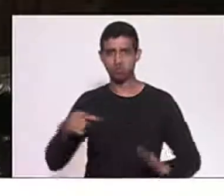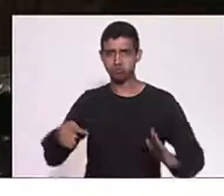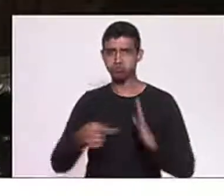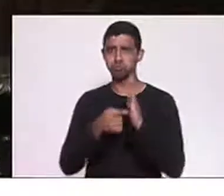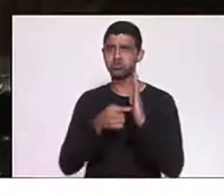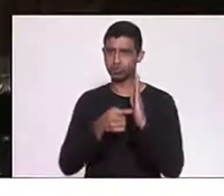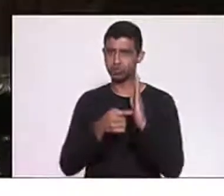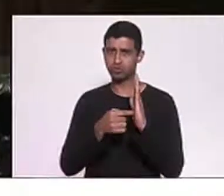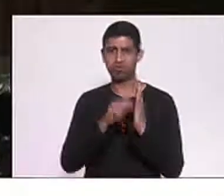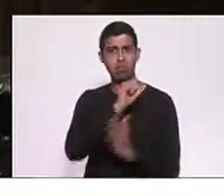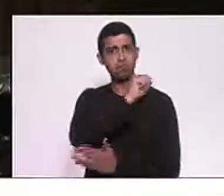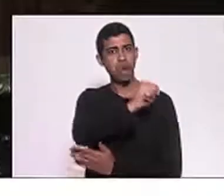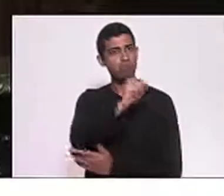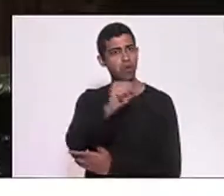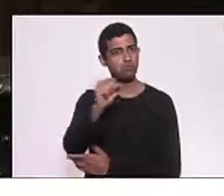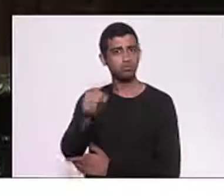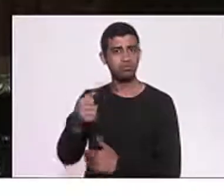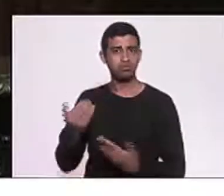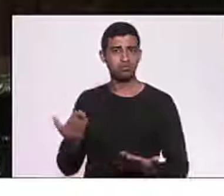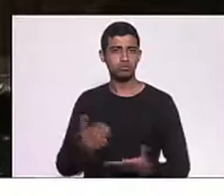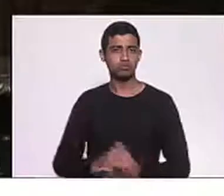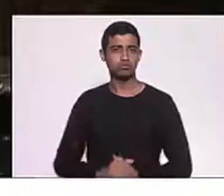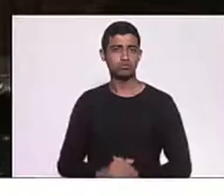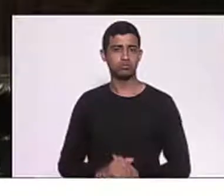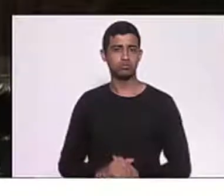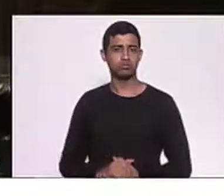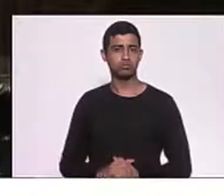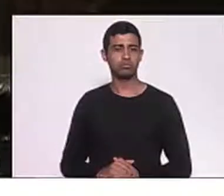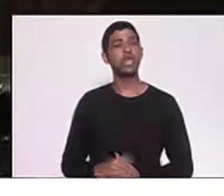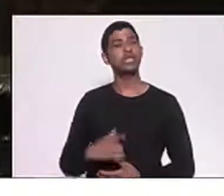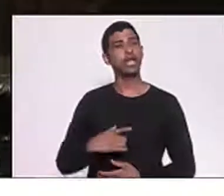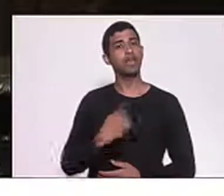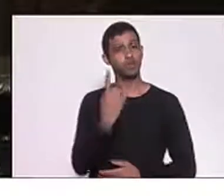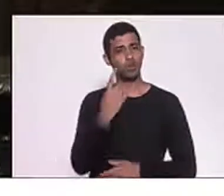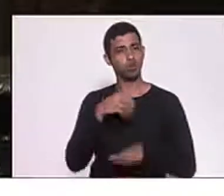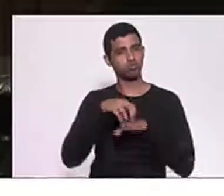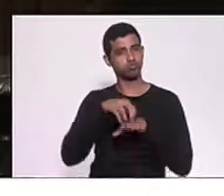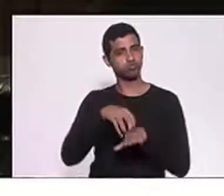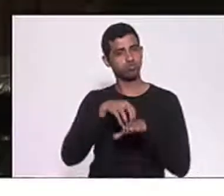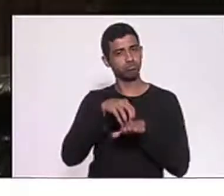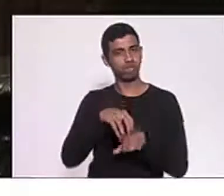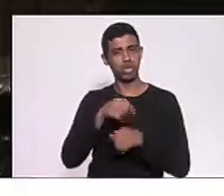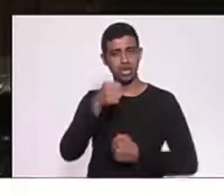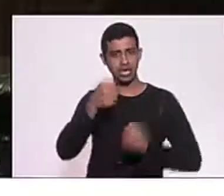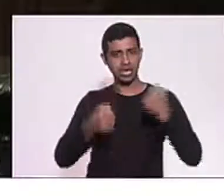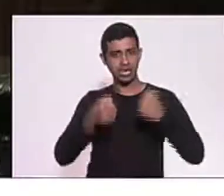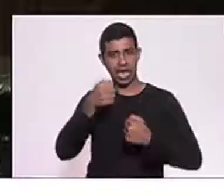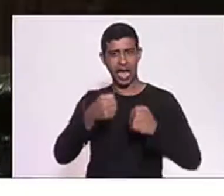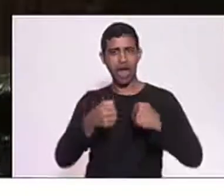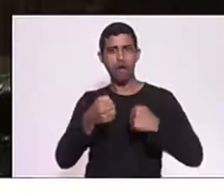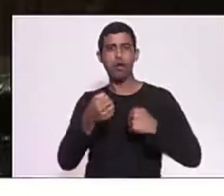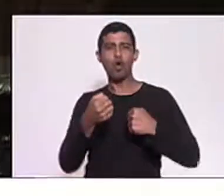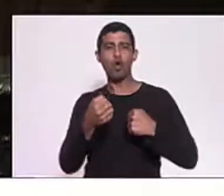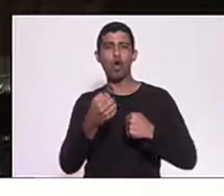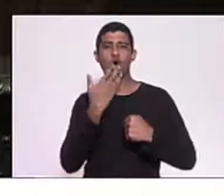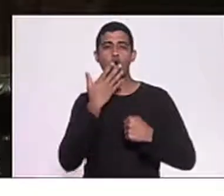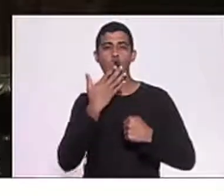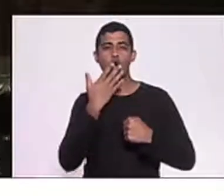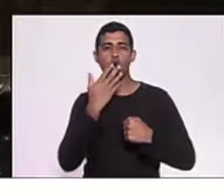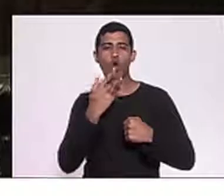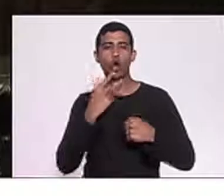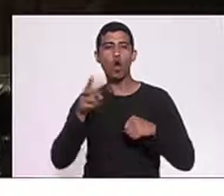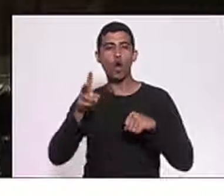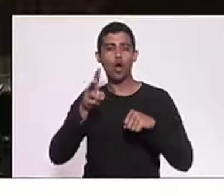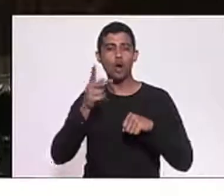assassinato, a quem entrou com um carro prateado e deu o seu nome na